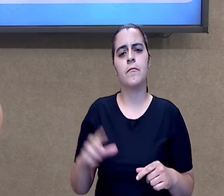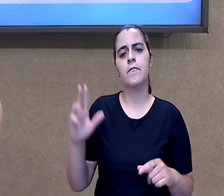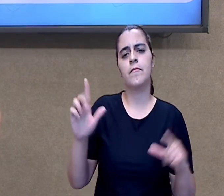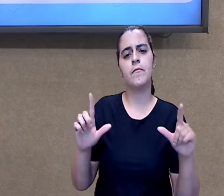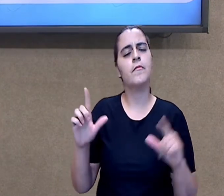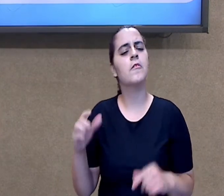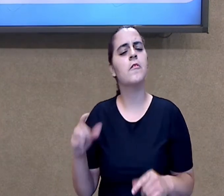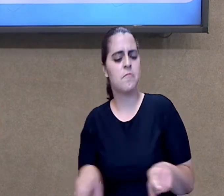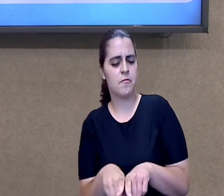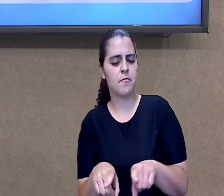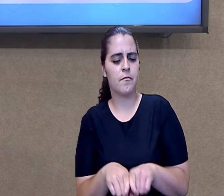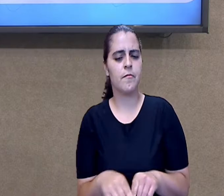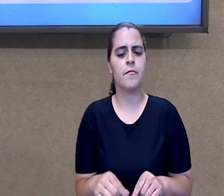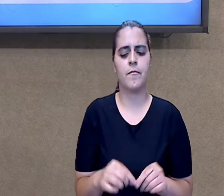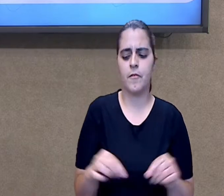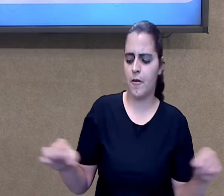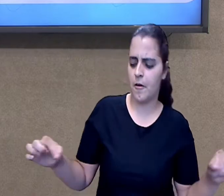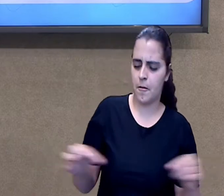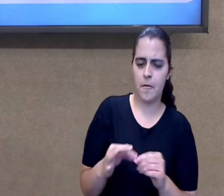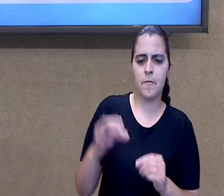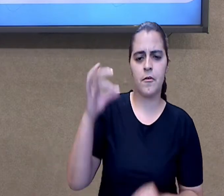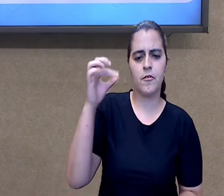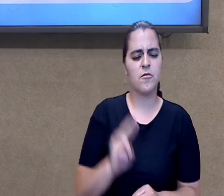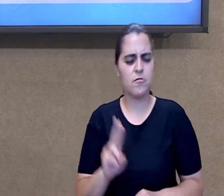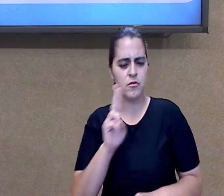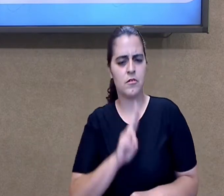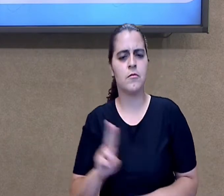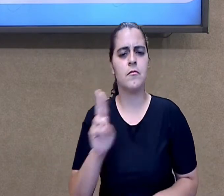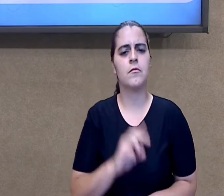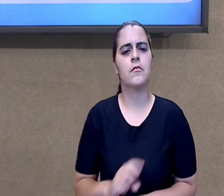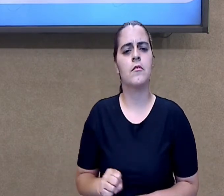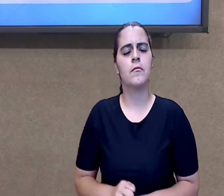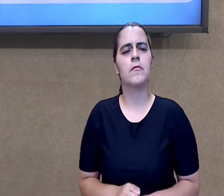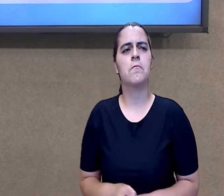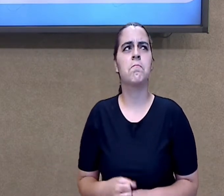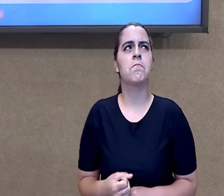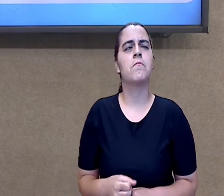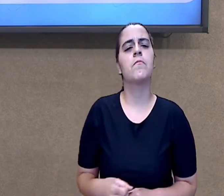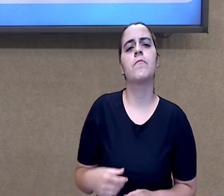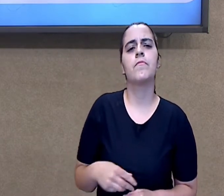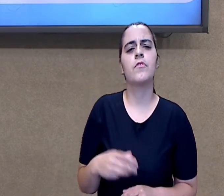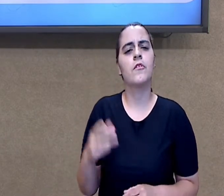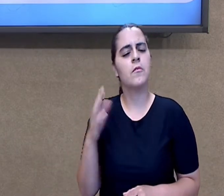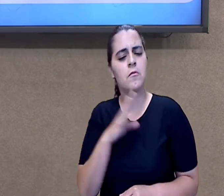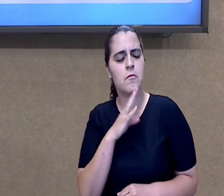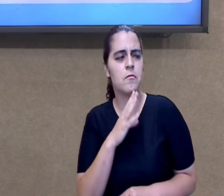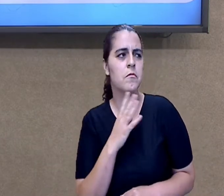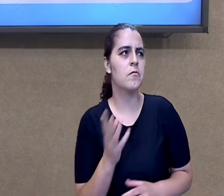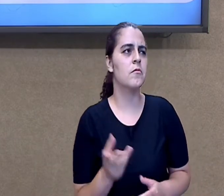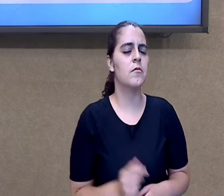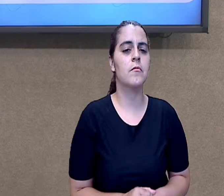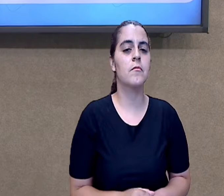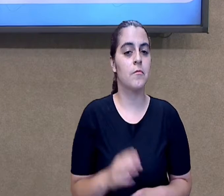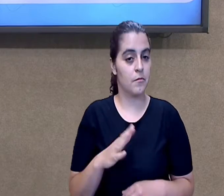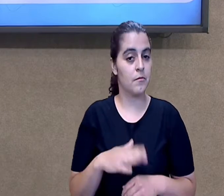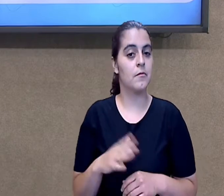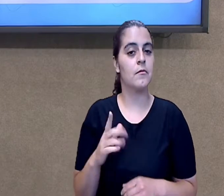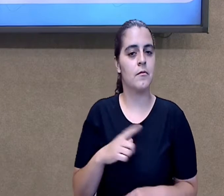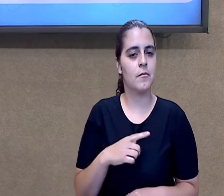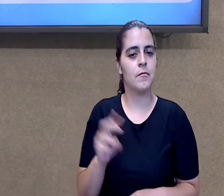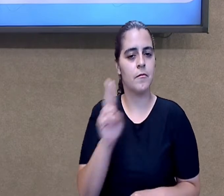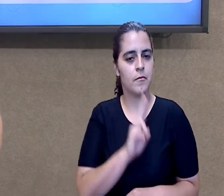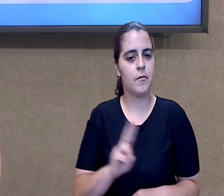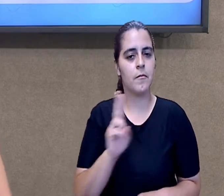polegada também ela é utilizada no nosso dia a dia. Não tanto quanto as que nós vamos conhecer, mas ainda